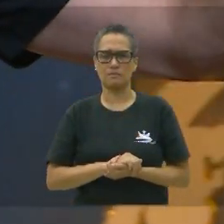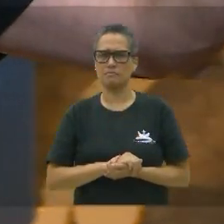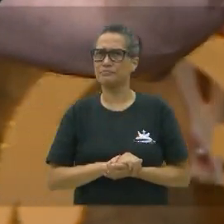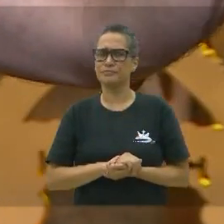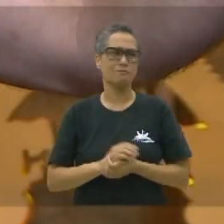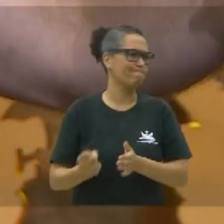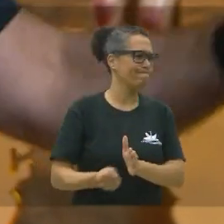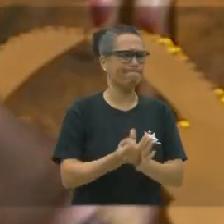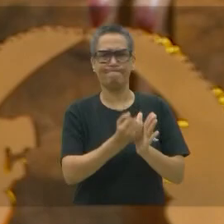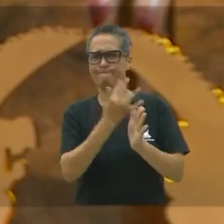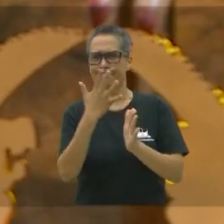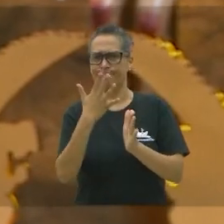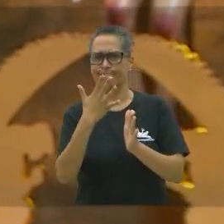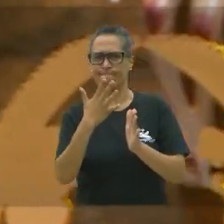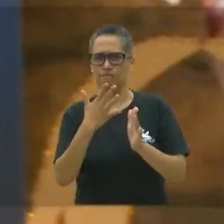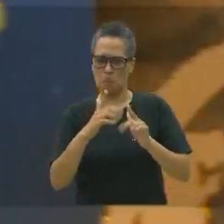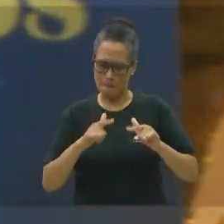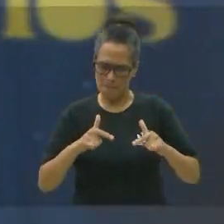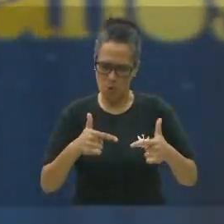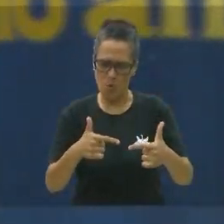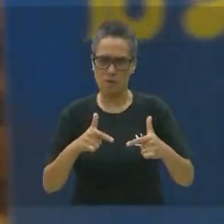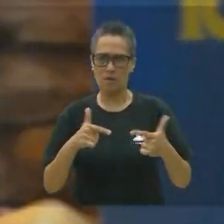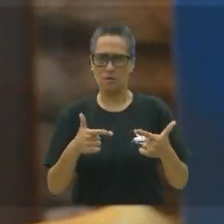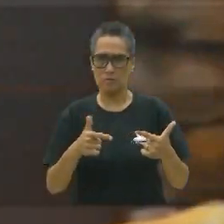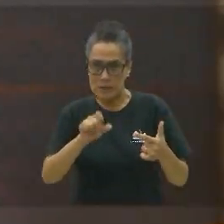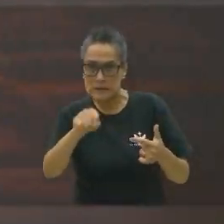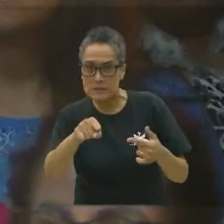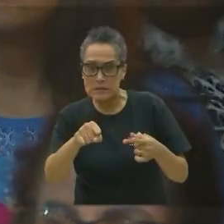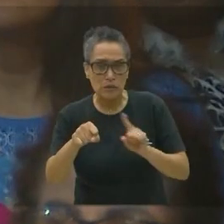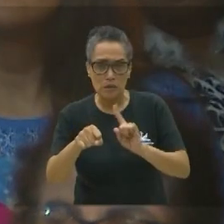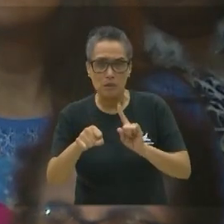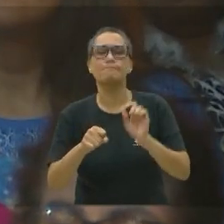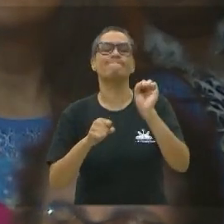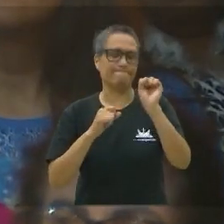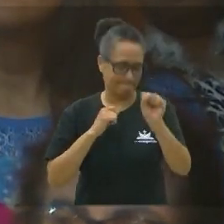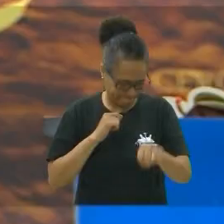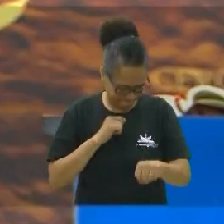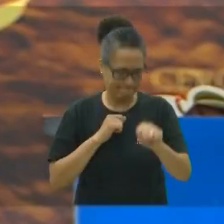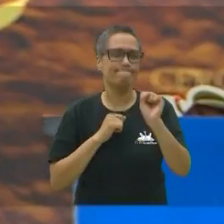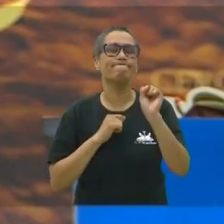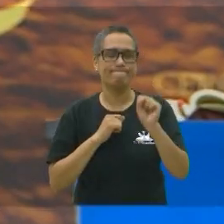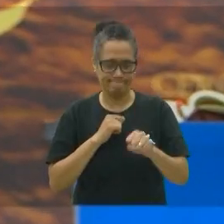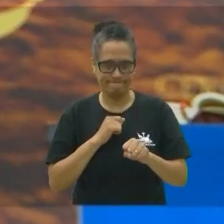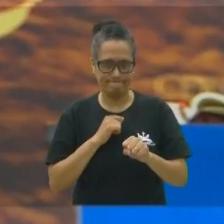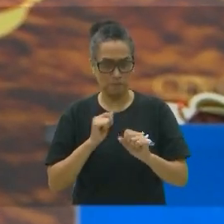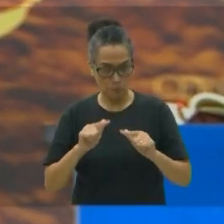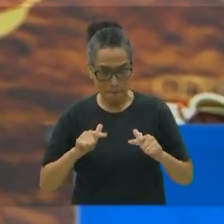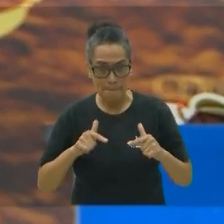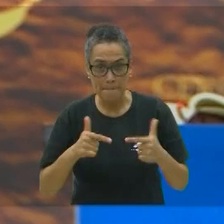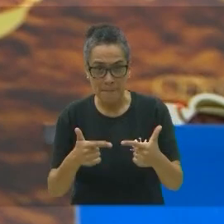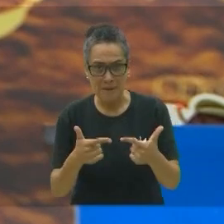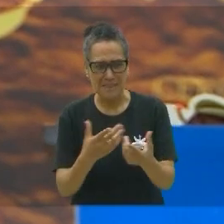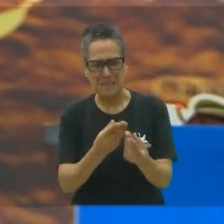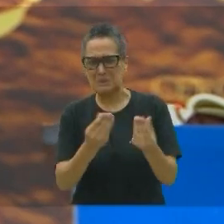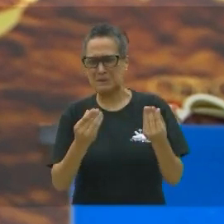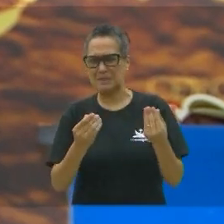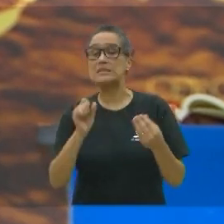Muitas são as batalhas, são ou não são? Sim. Muitas são as batalhas, são ou não são?